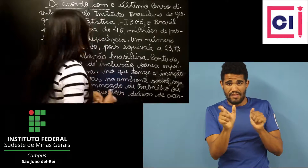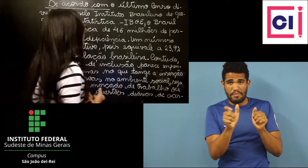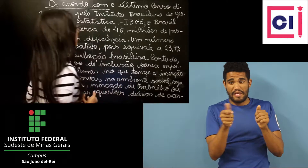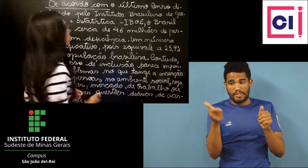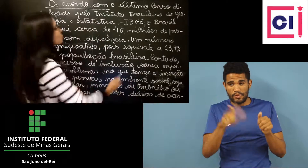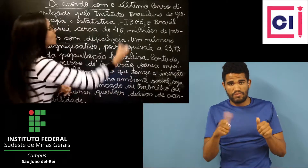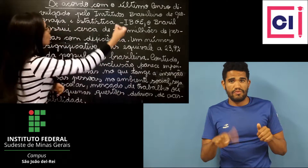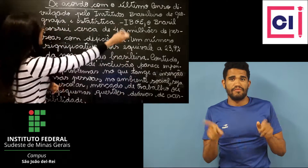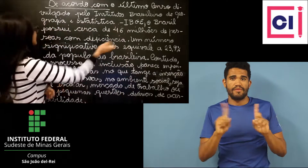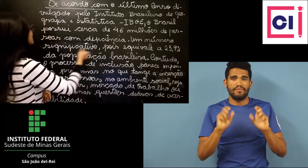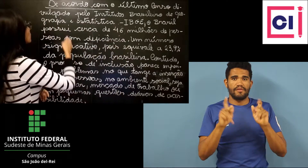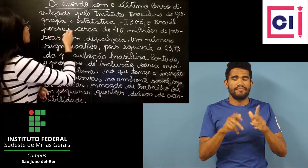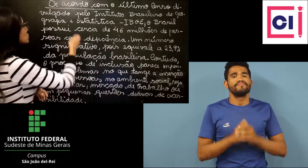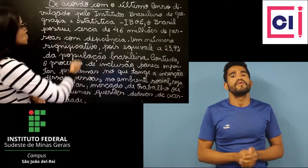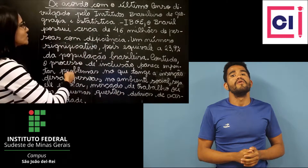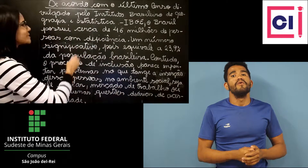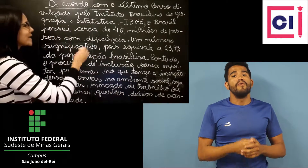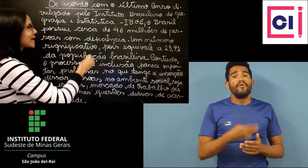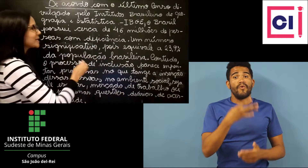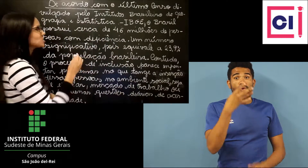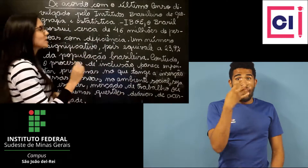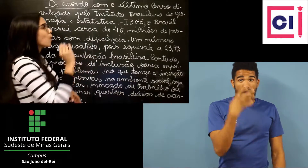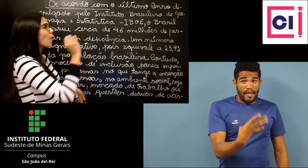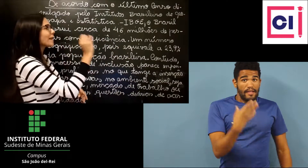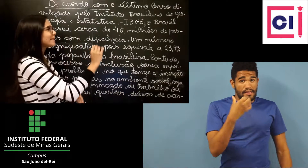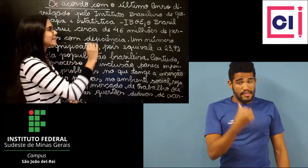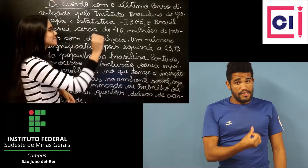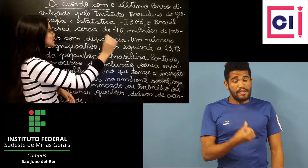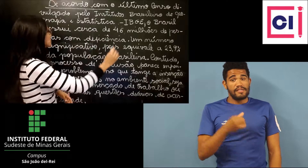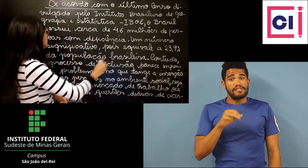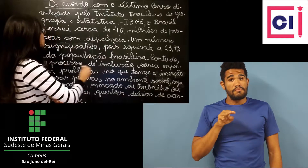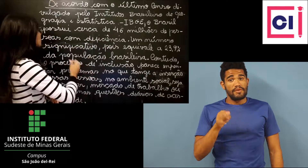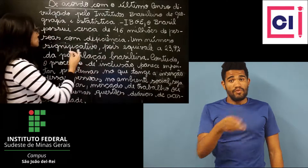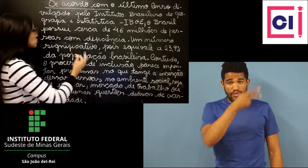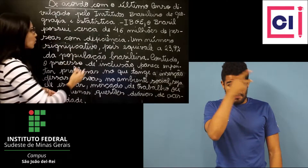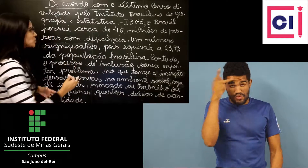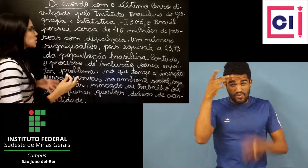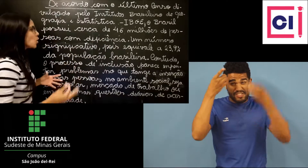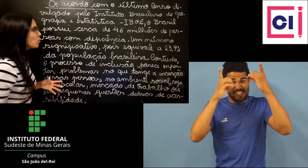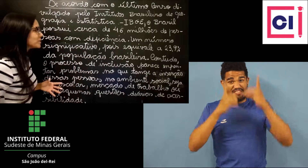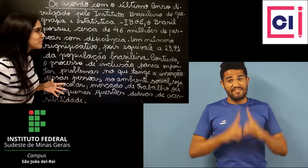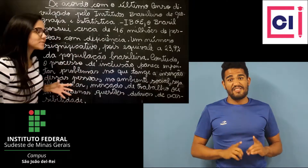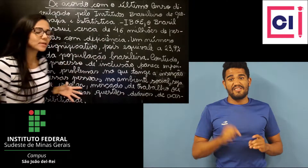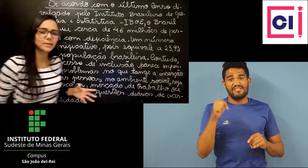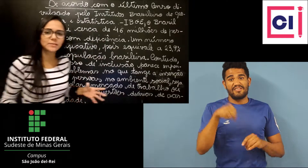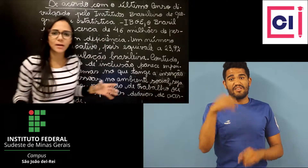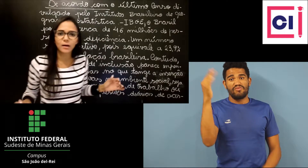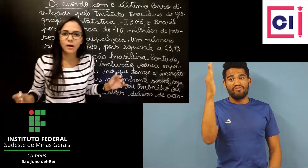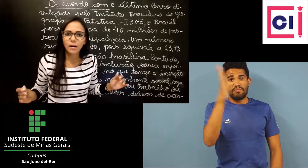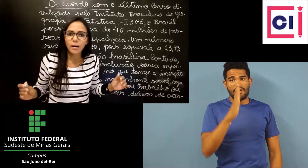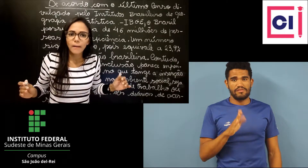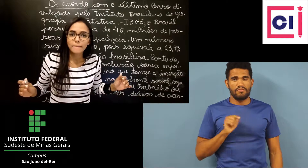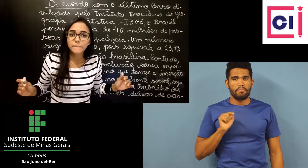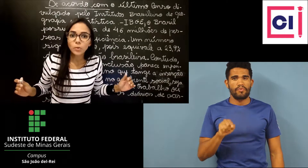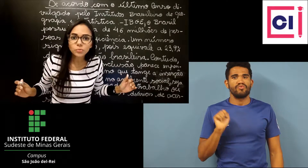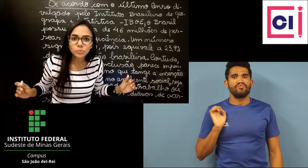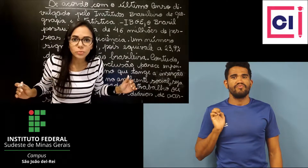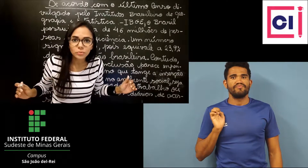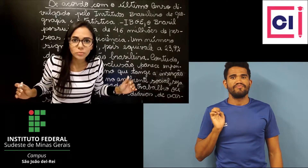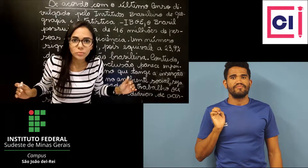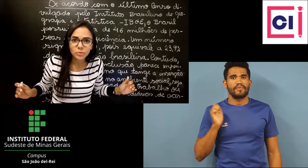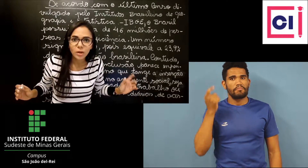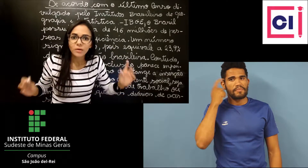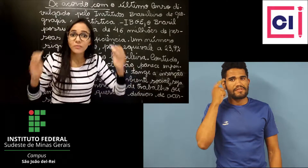bom? Então, o Brasil possui cerca de 46 milhões de pessoas com deficiência.